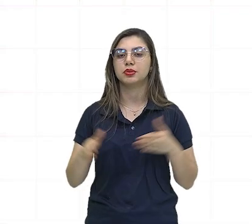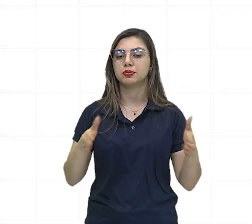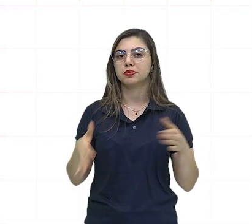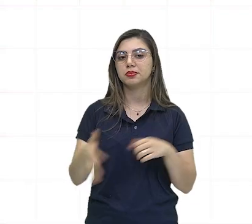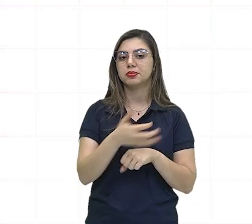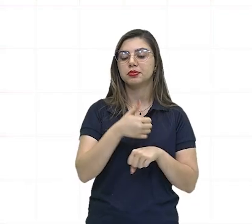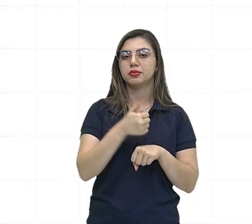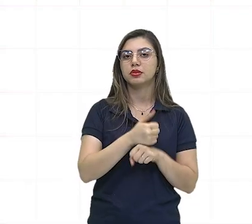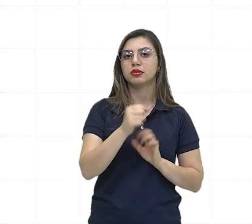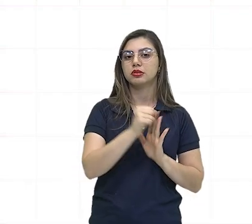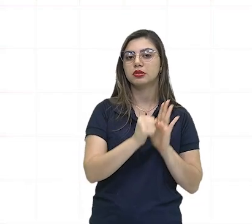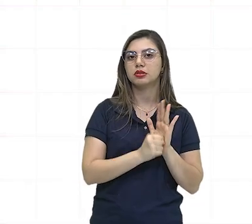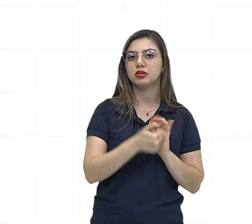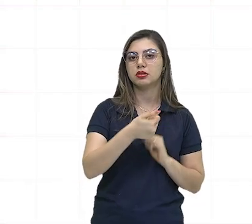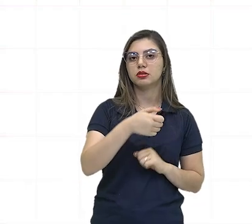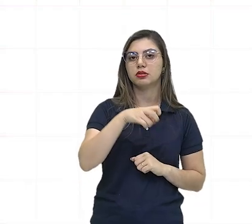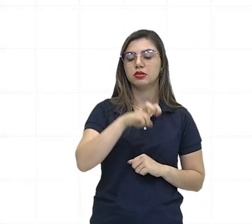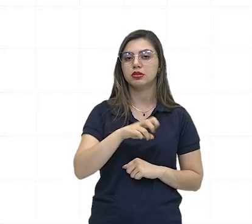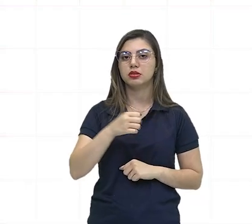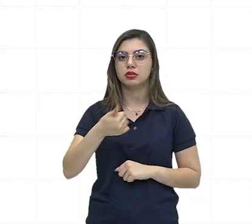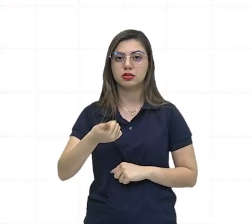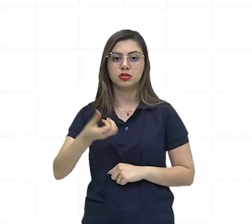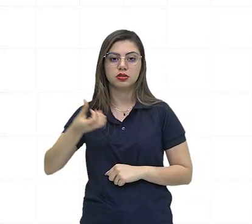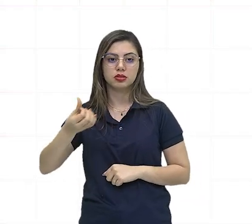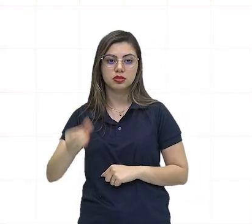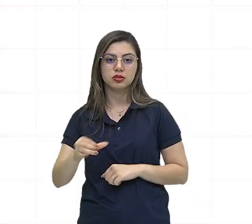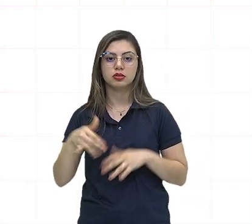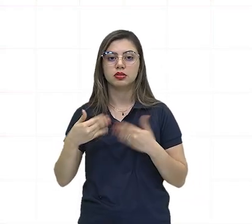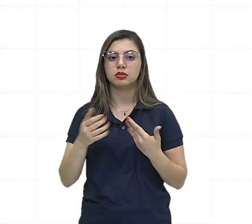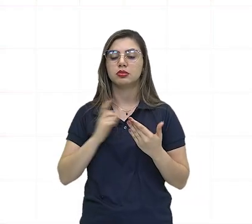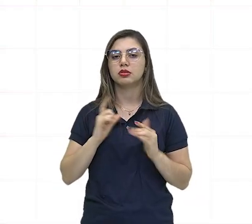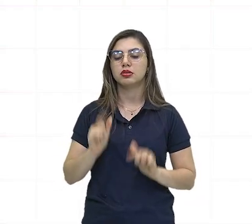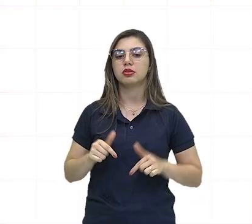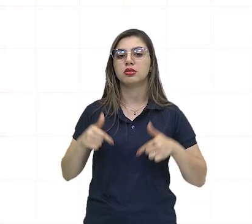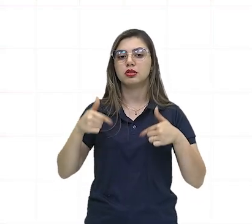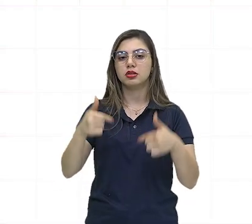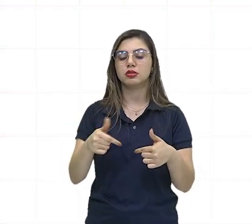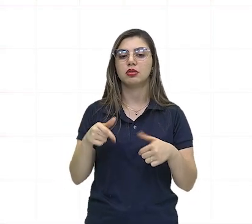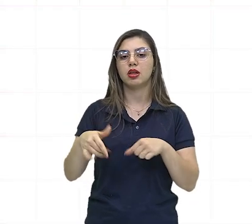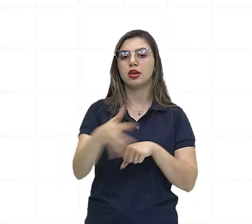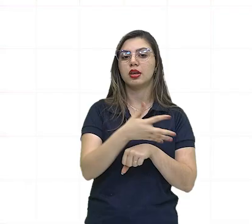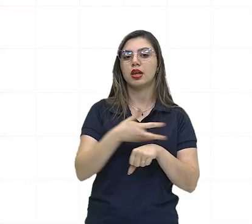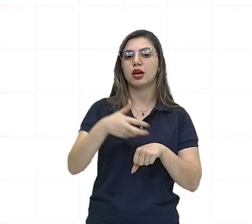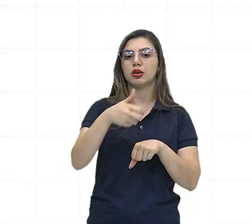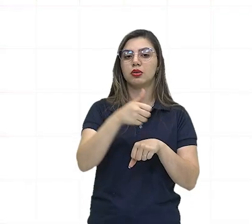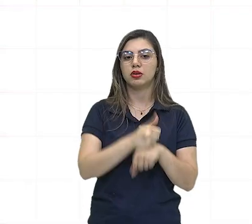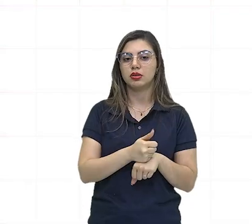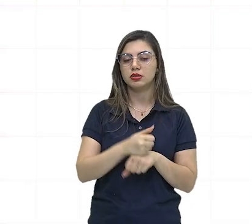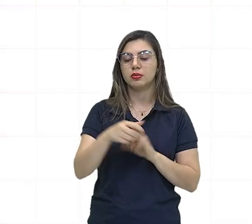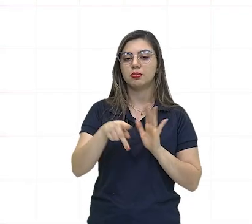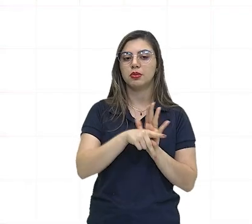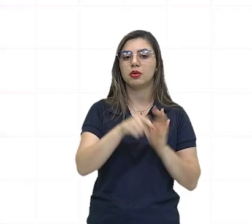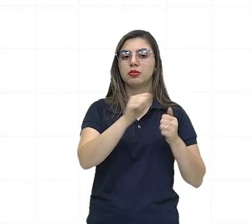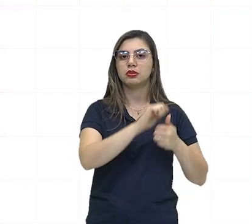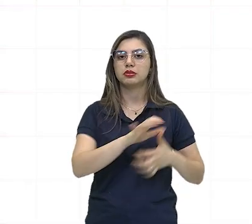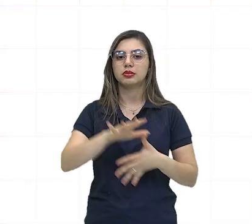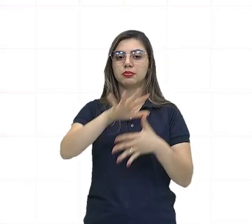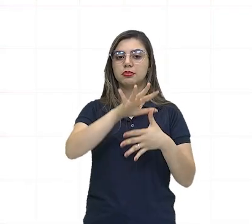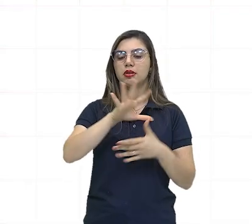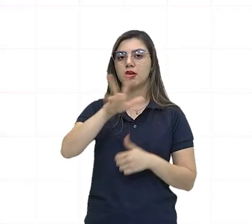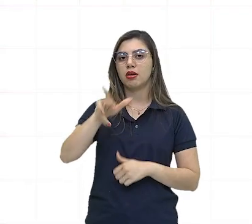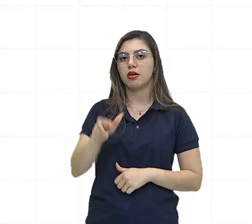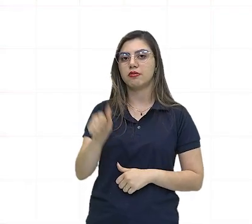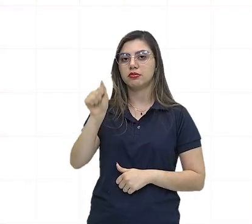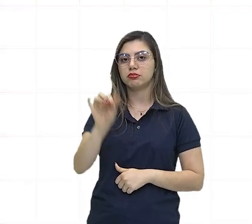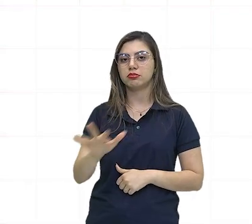dos séculos XV e XVI, sendo posto em prática nas colônias tropicais da América, da África e